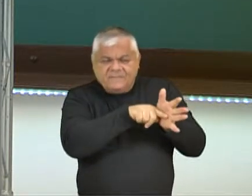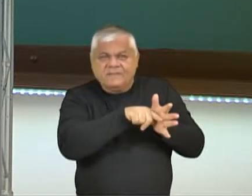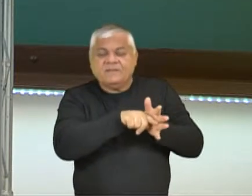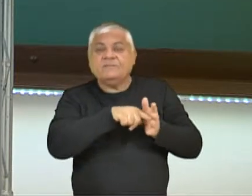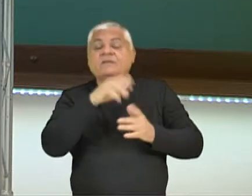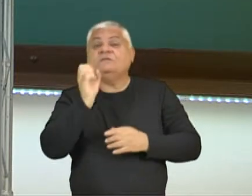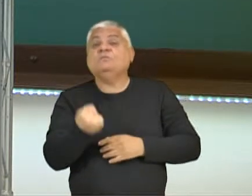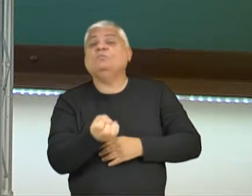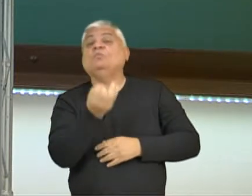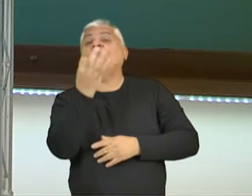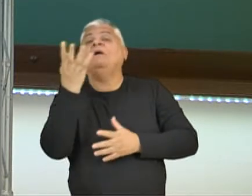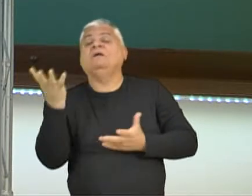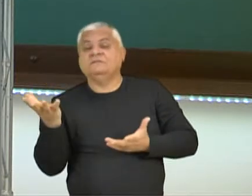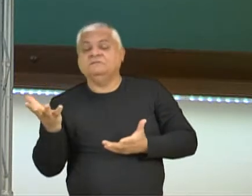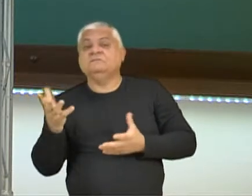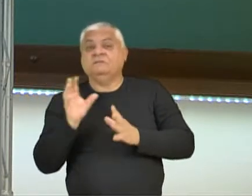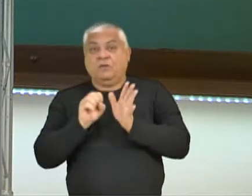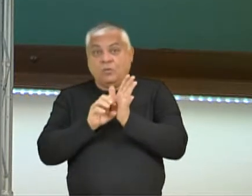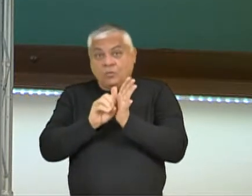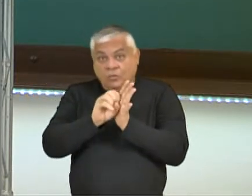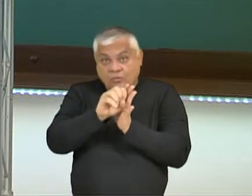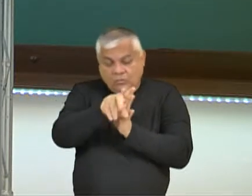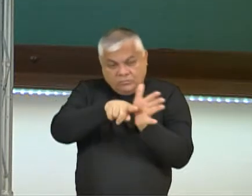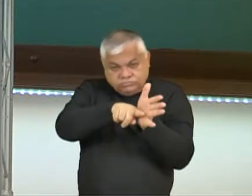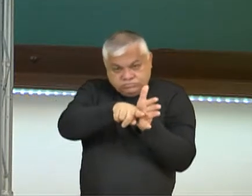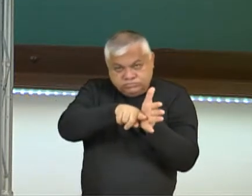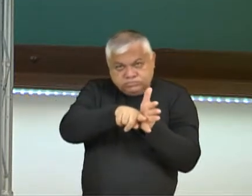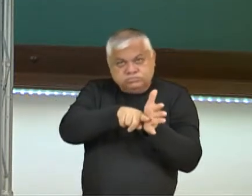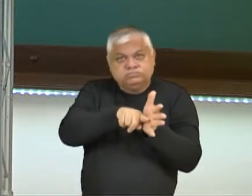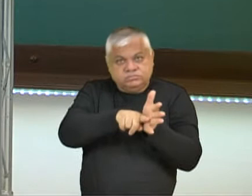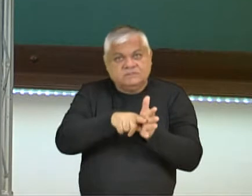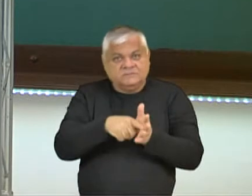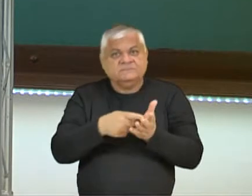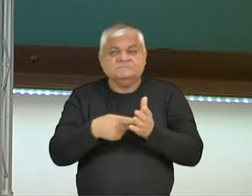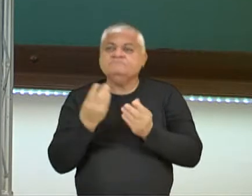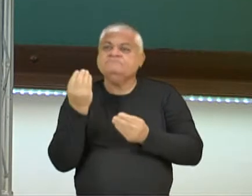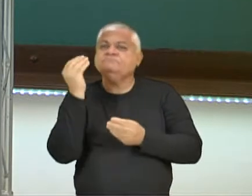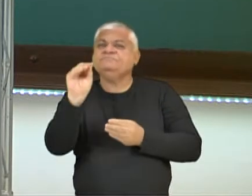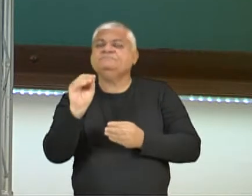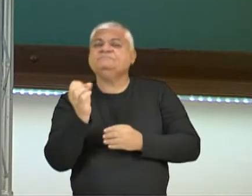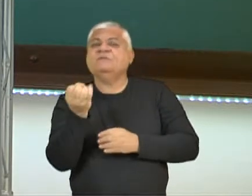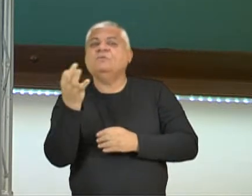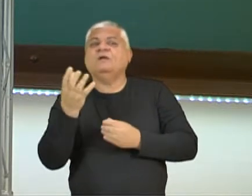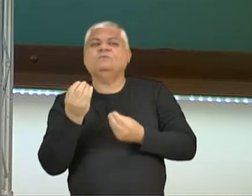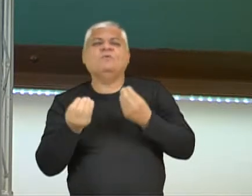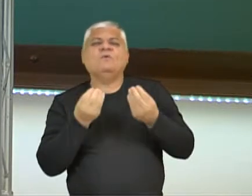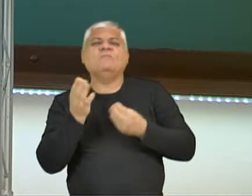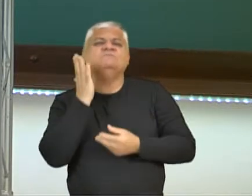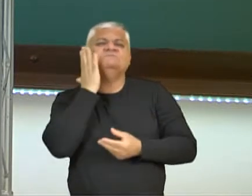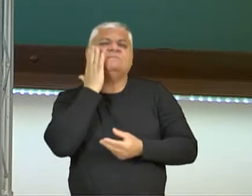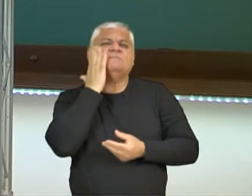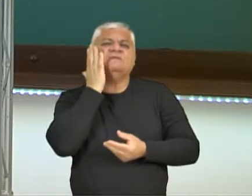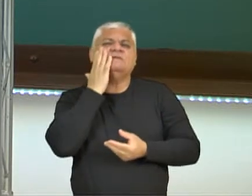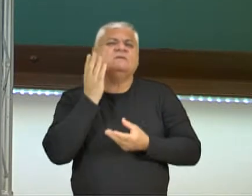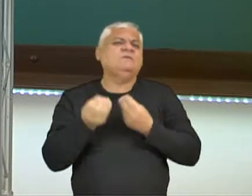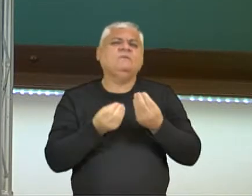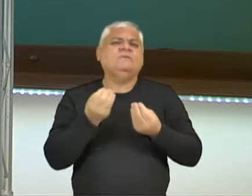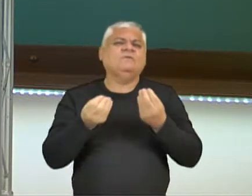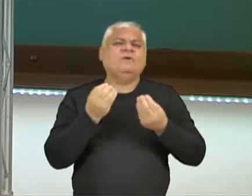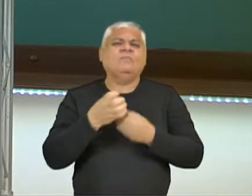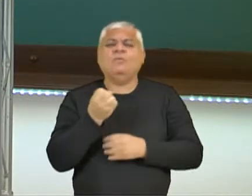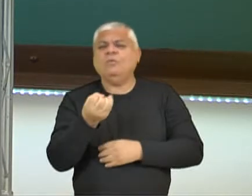Google para poder discorrer sobre esse assunto de cada país. Como é que eu faço para saber quantos países